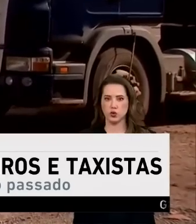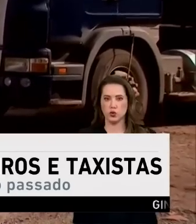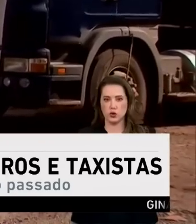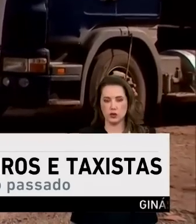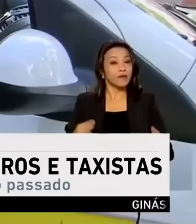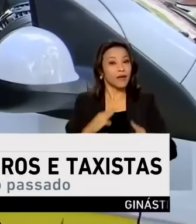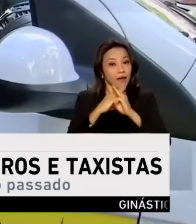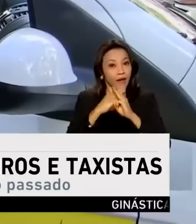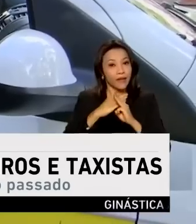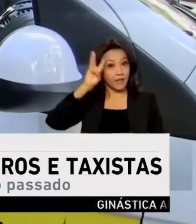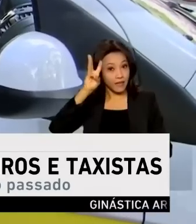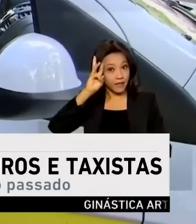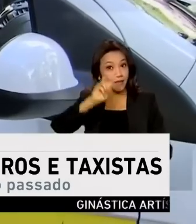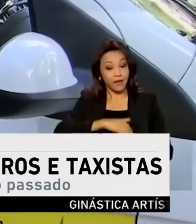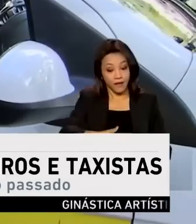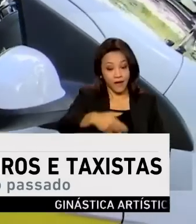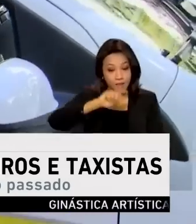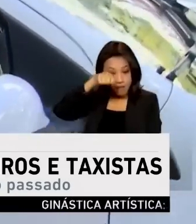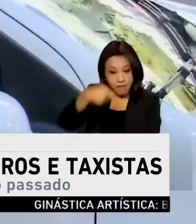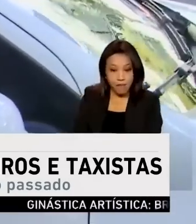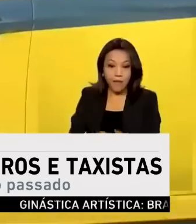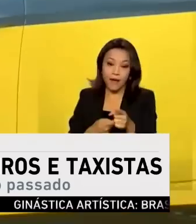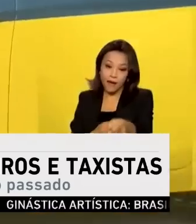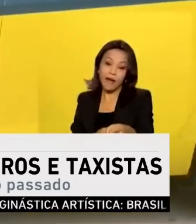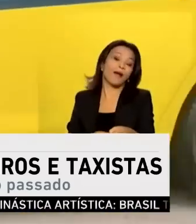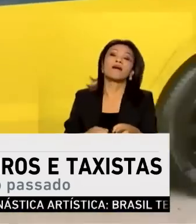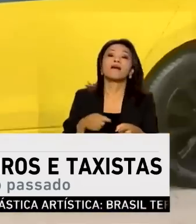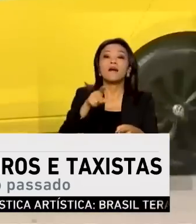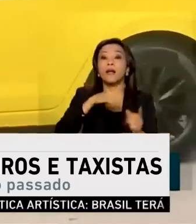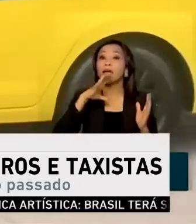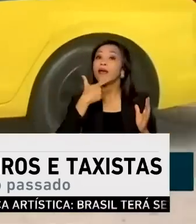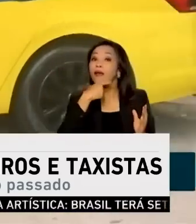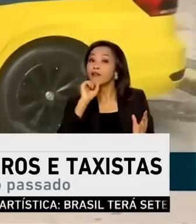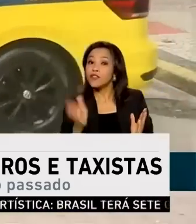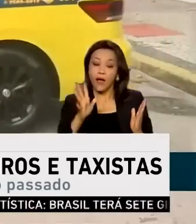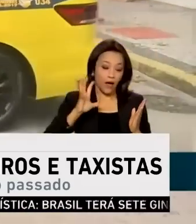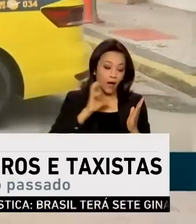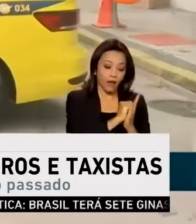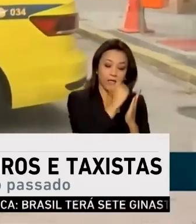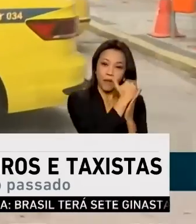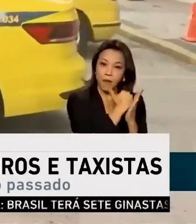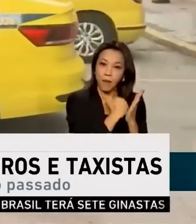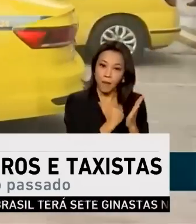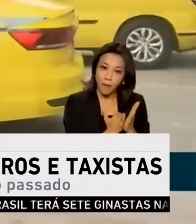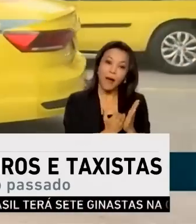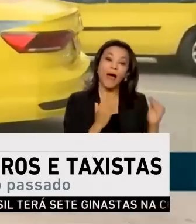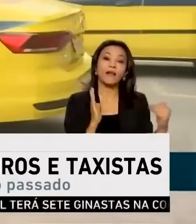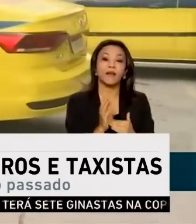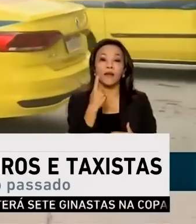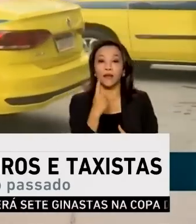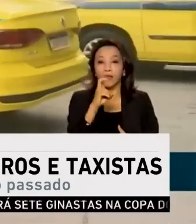parcela de R$ 1.000, o taxista precisava estar devidamente registrado até 31 de maio do ano passado e também com